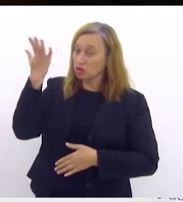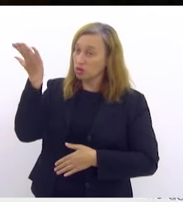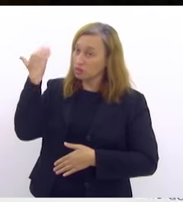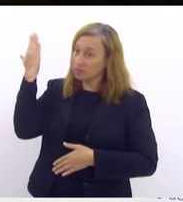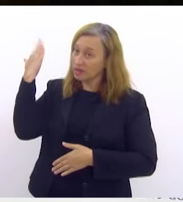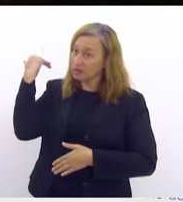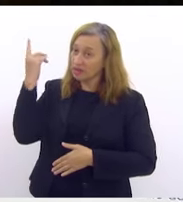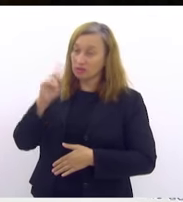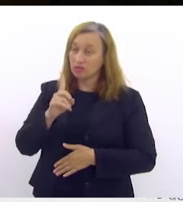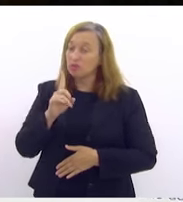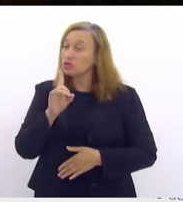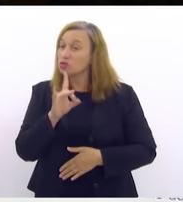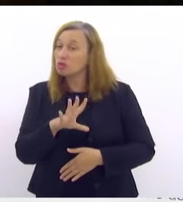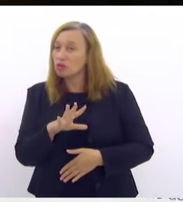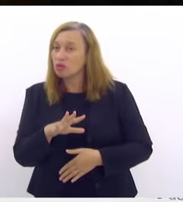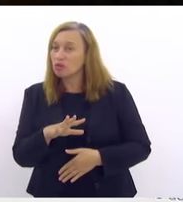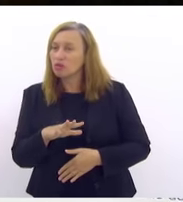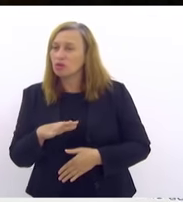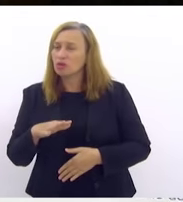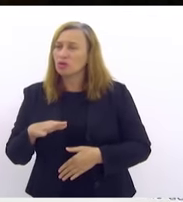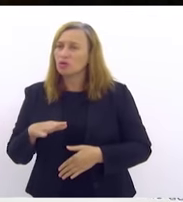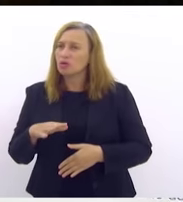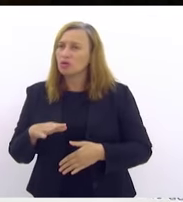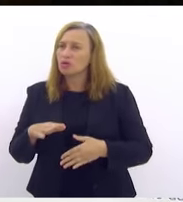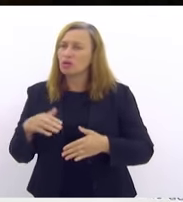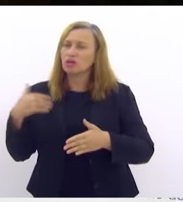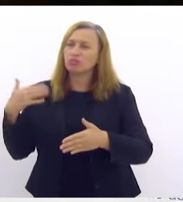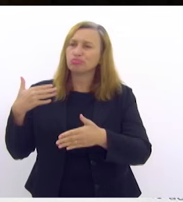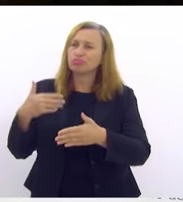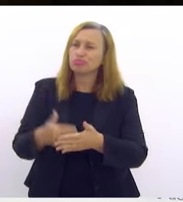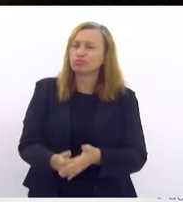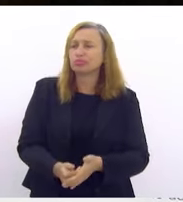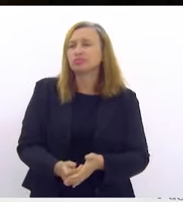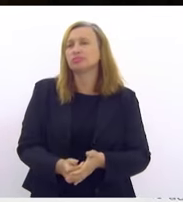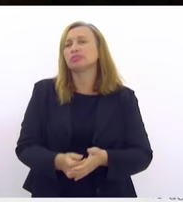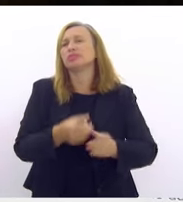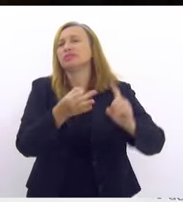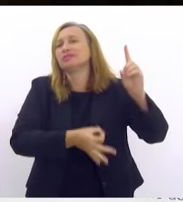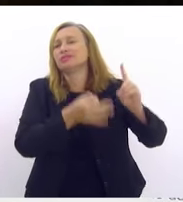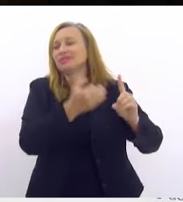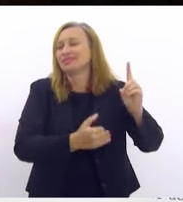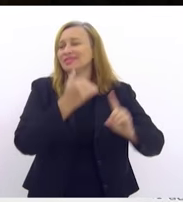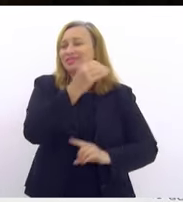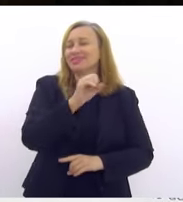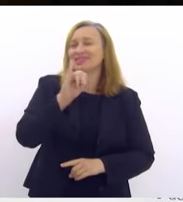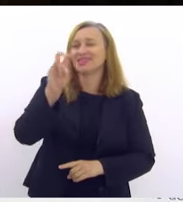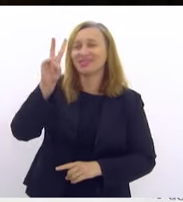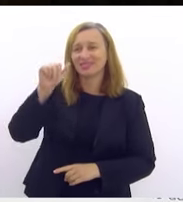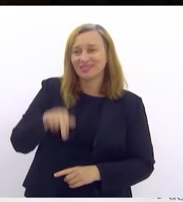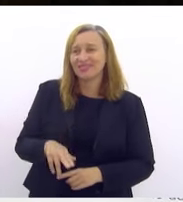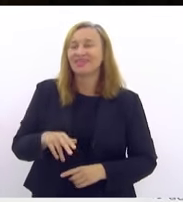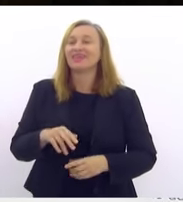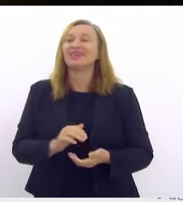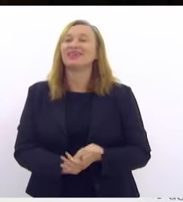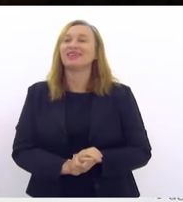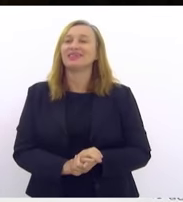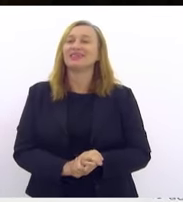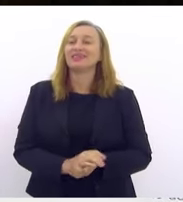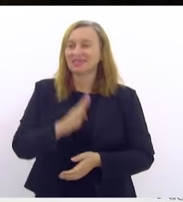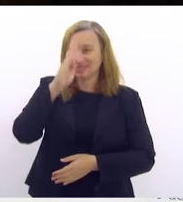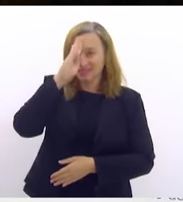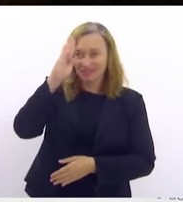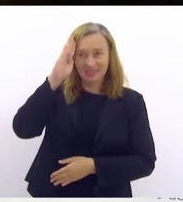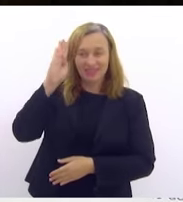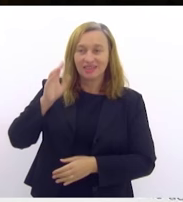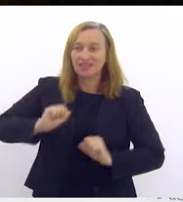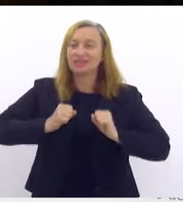ponto de partida para uma jornada que mudaria o desembargador Ivan como uma figura Central na advocacia e na academia e